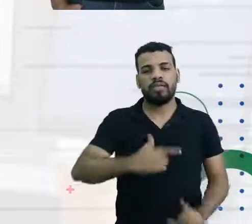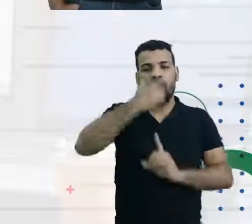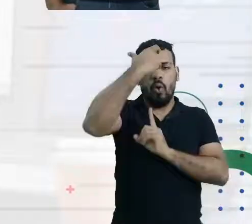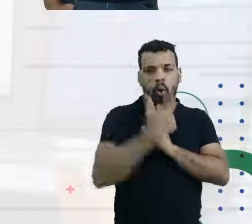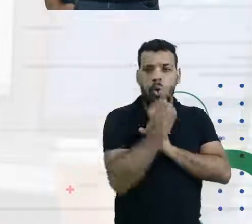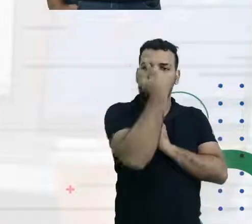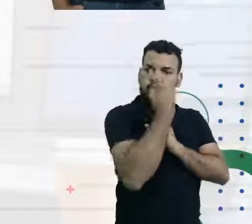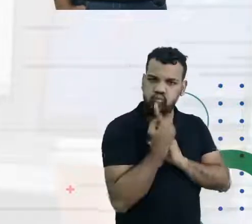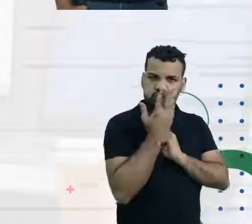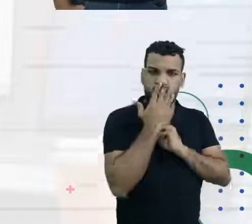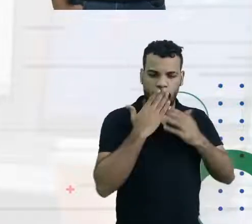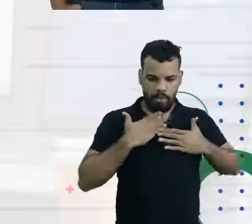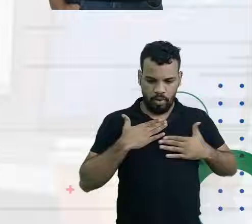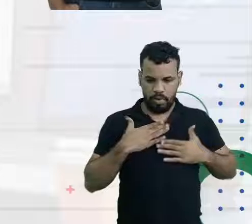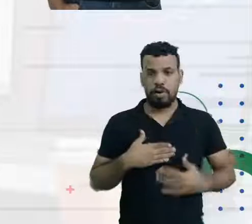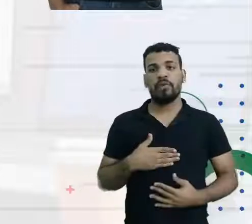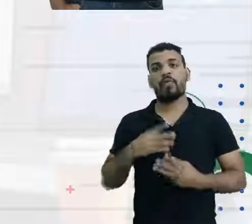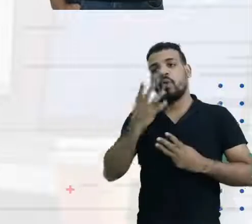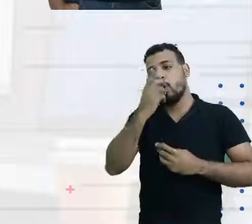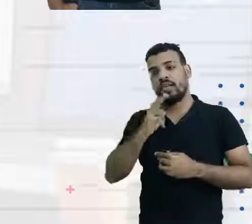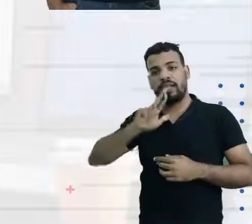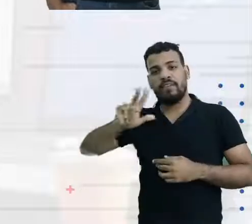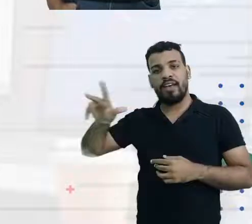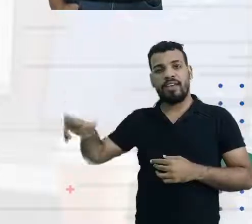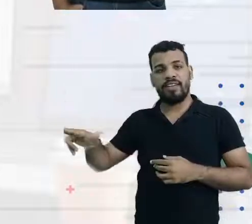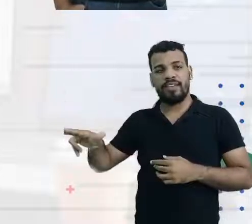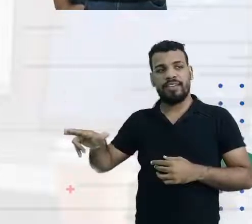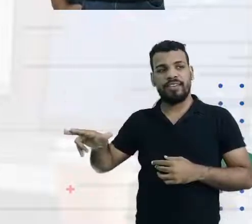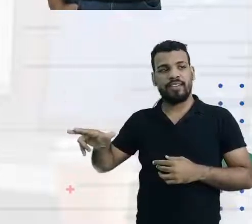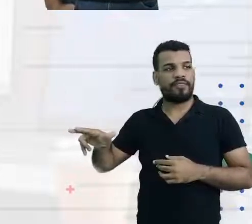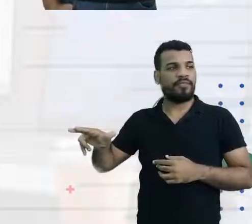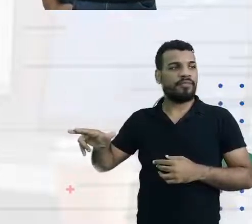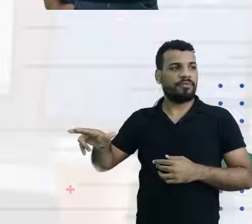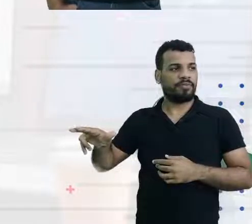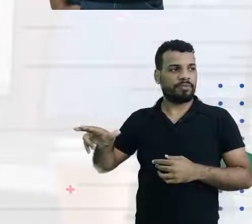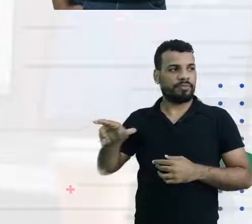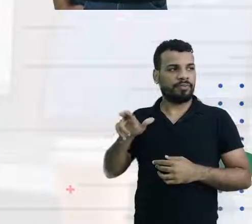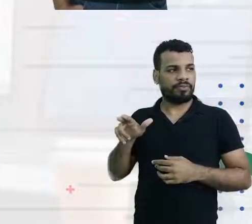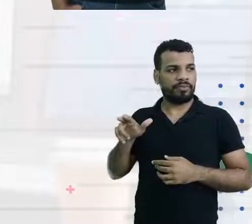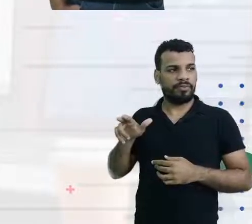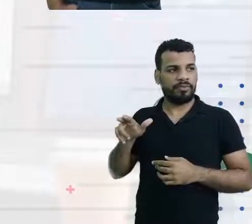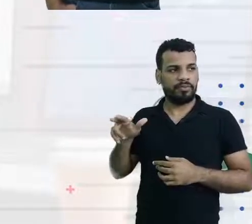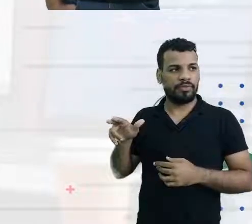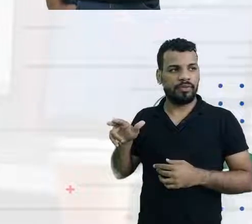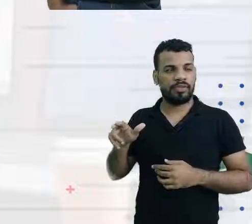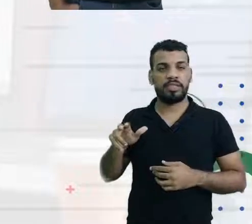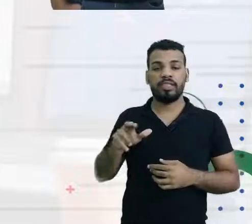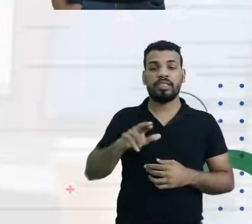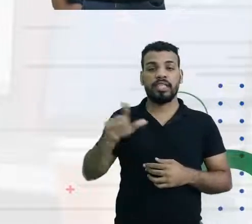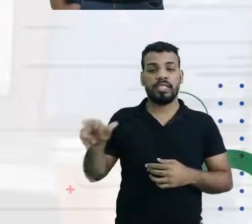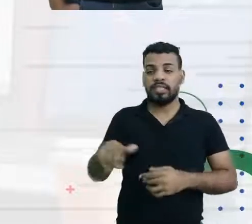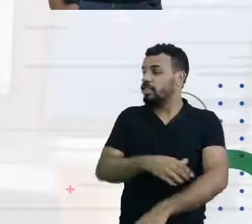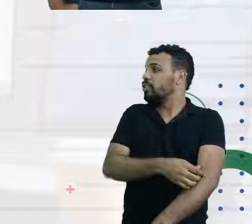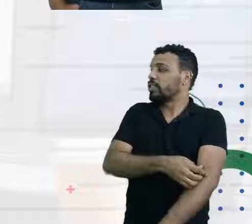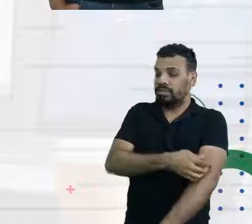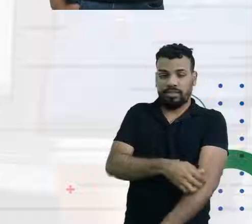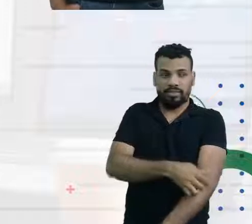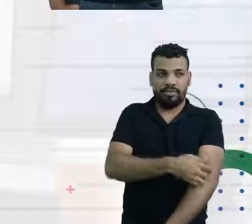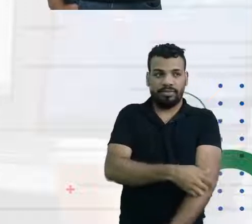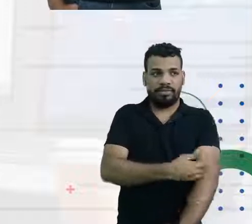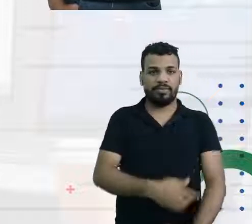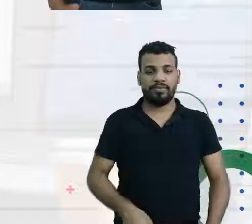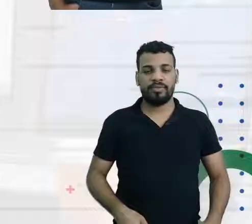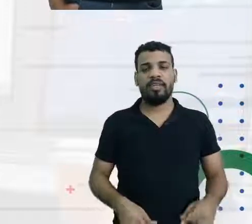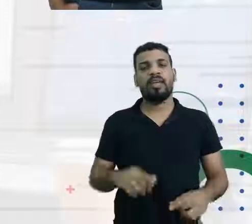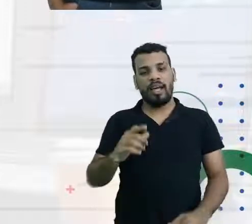personagem, as três cores, e a tríade é usada para dar essa dinâmica entre os três personagens do jogo,